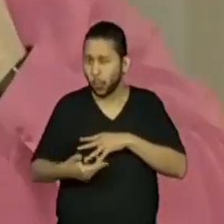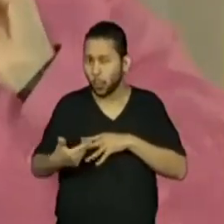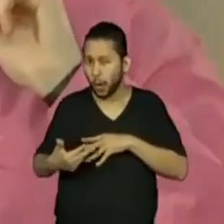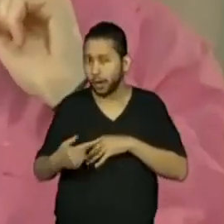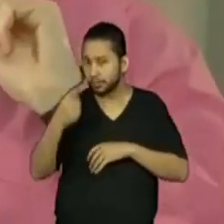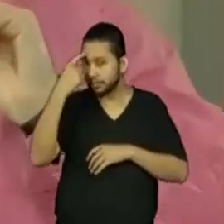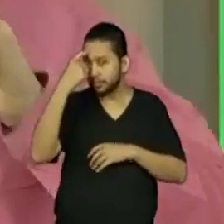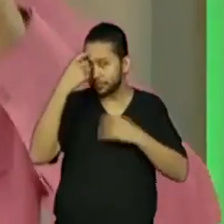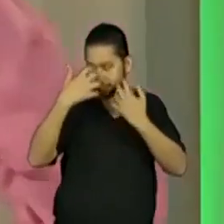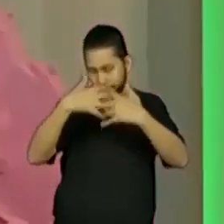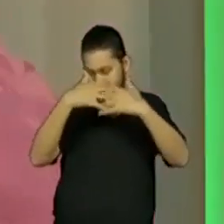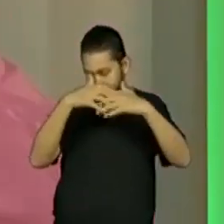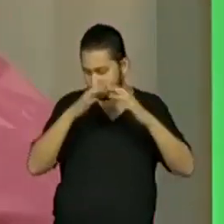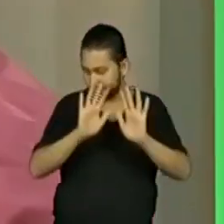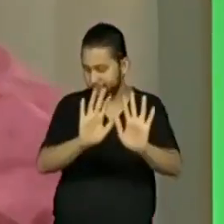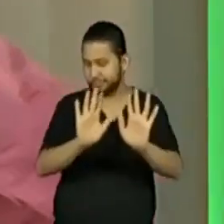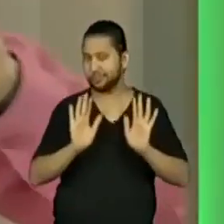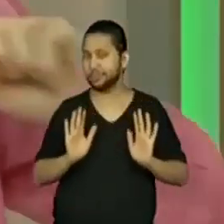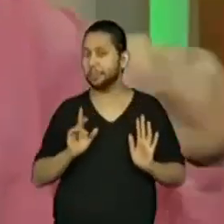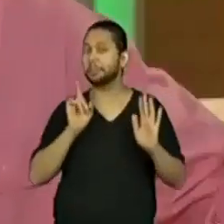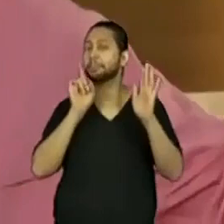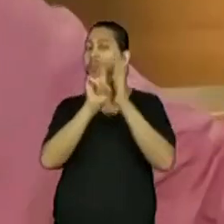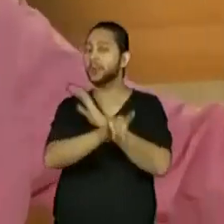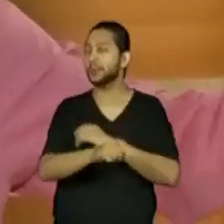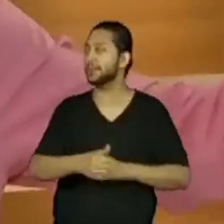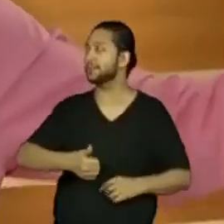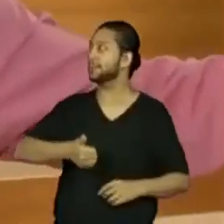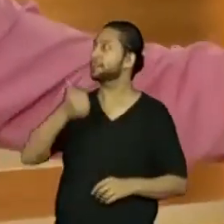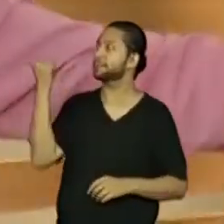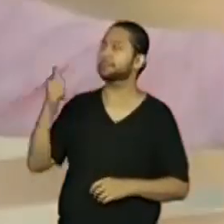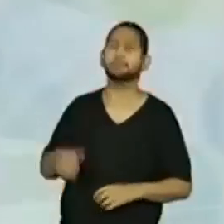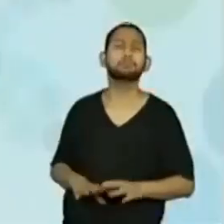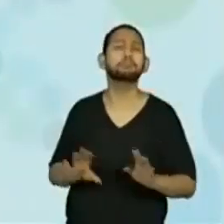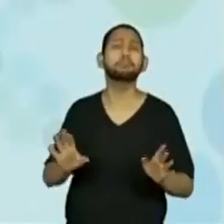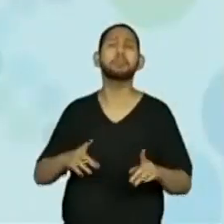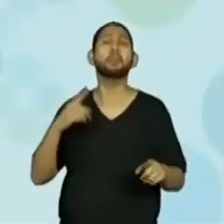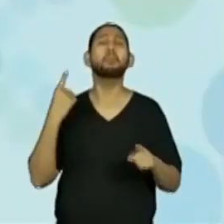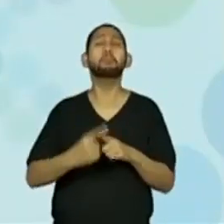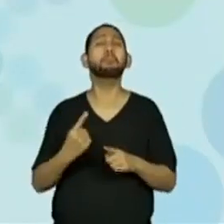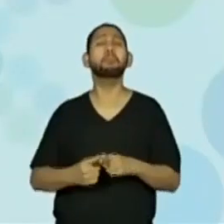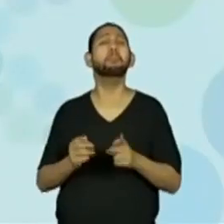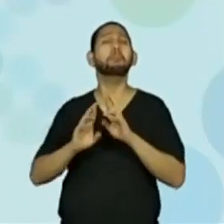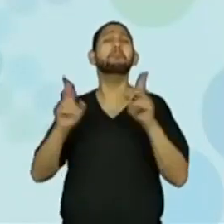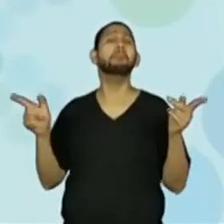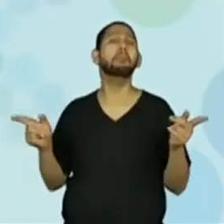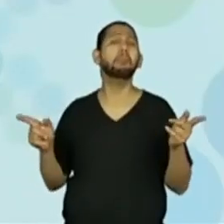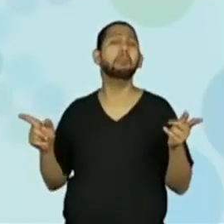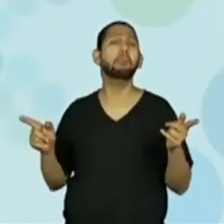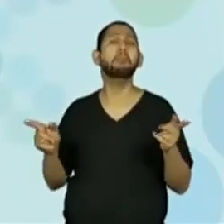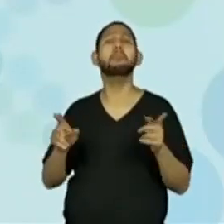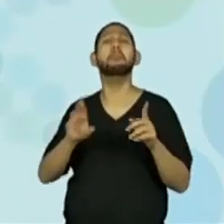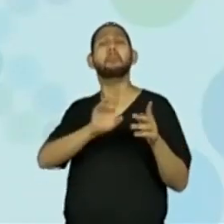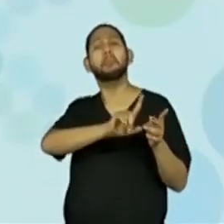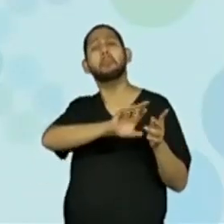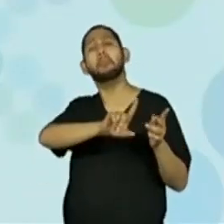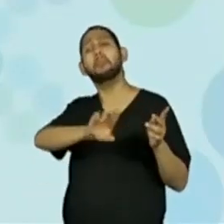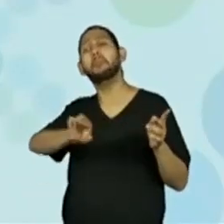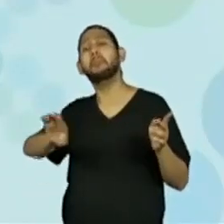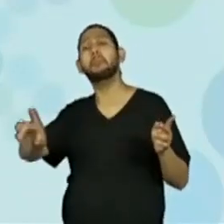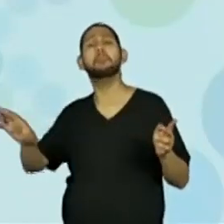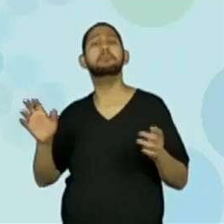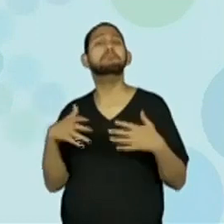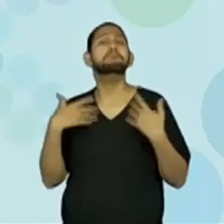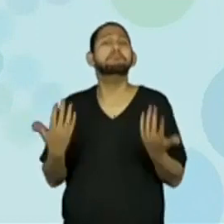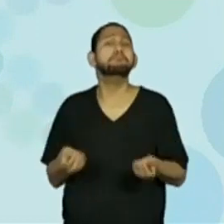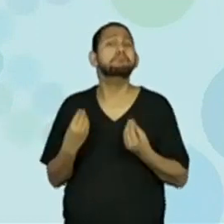vão pensando aí. E a pergunta é, o que possibilita esses diferentes sons? Quero que